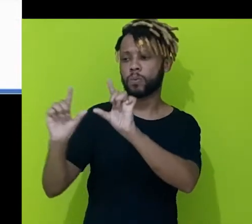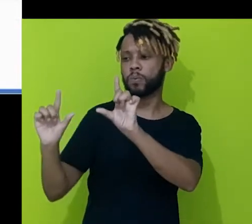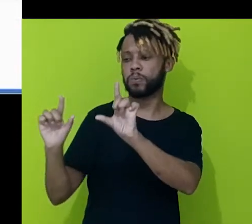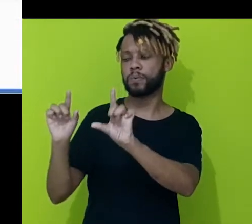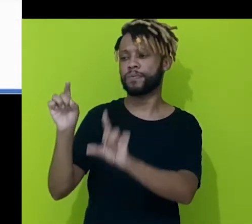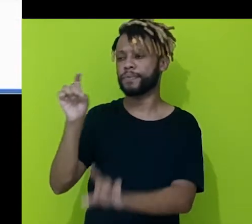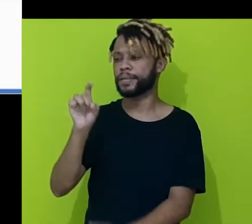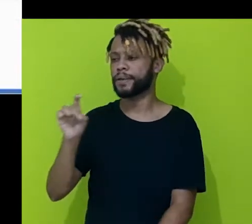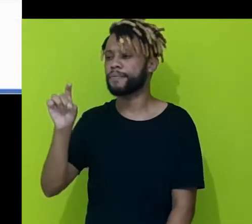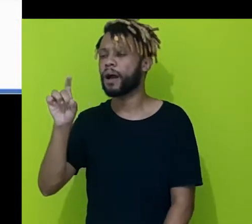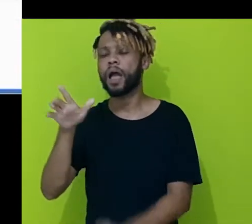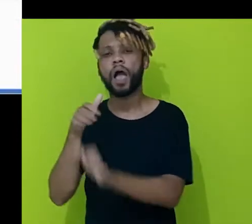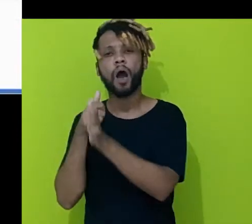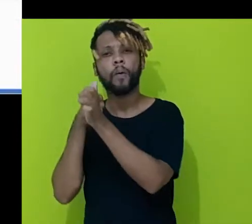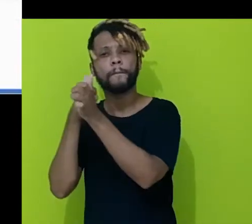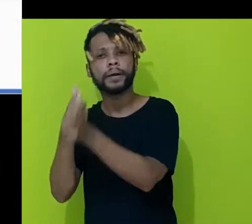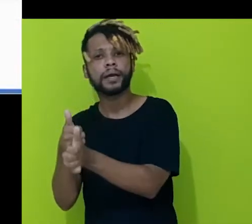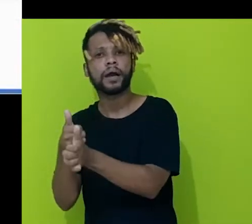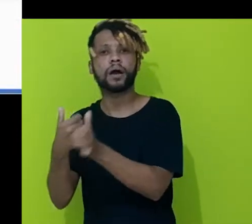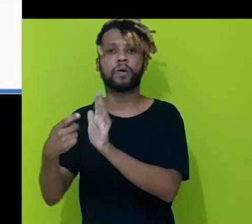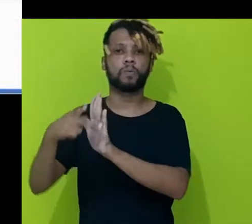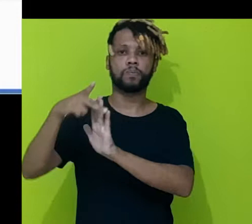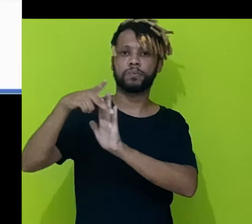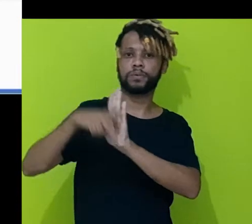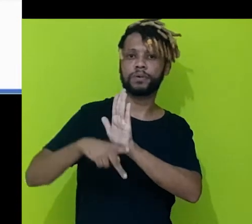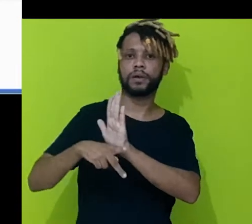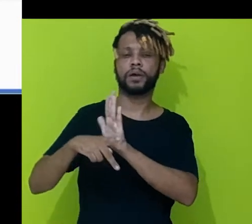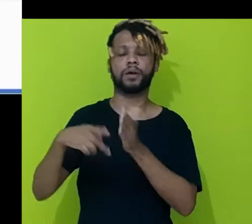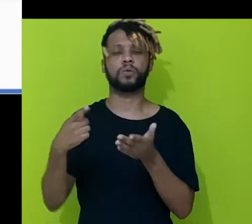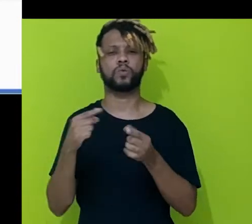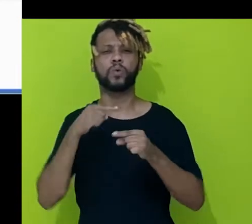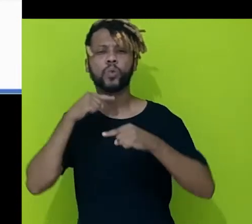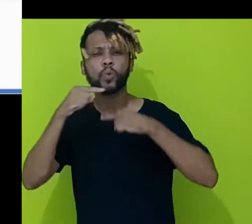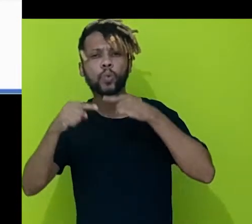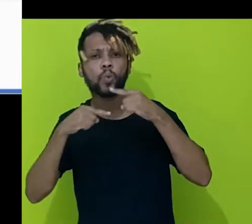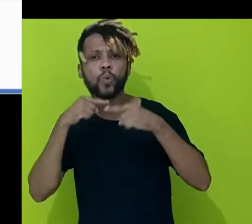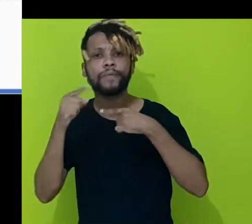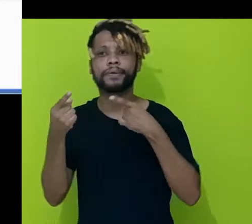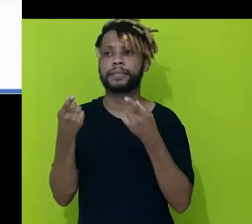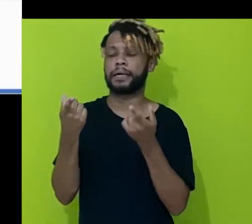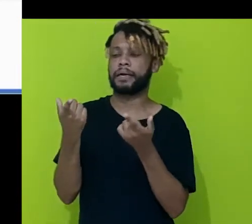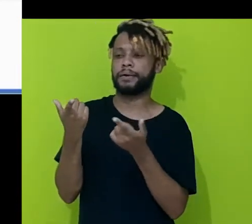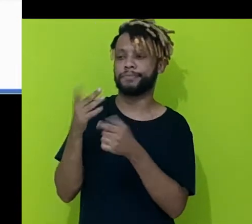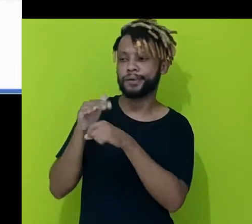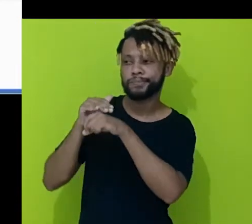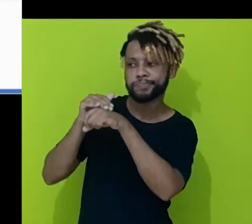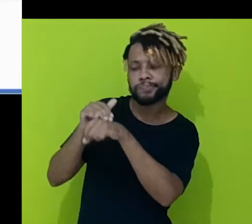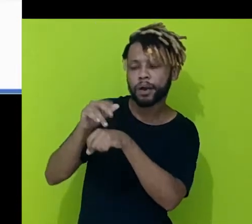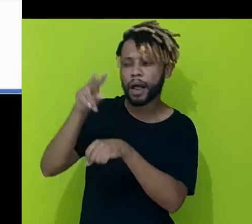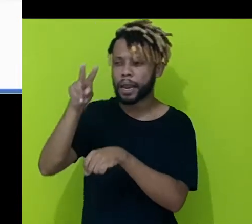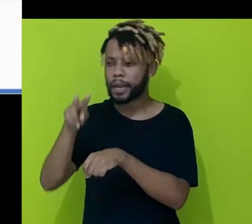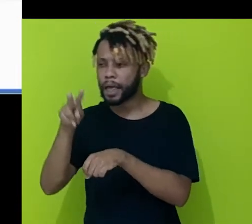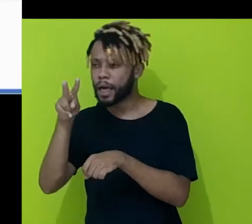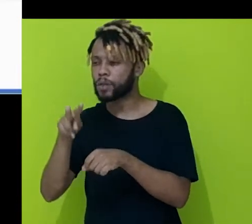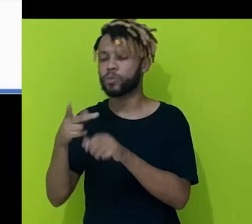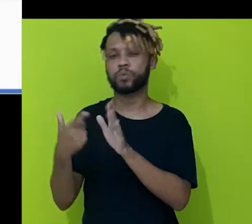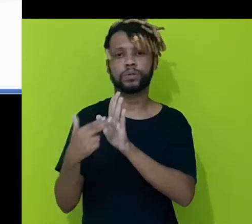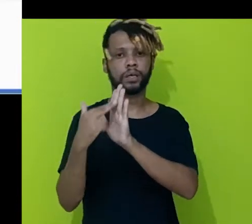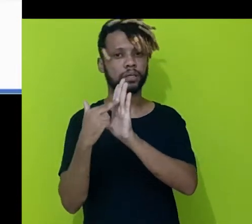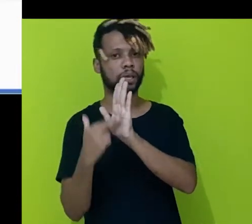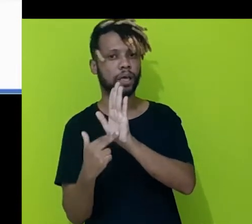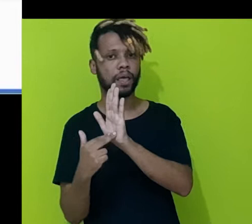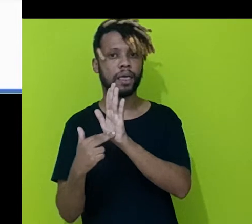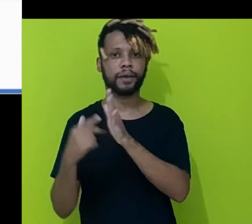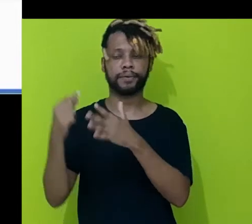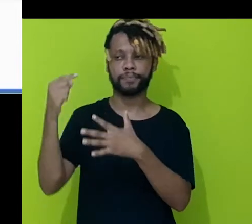o seu projeto, onde você vai tirar suas dúvidas, onde você vai ler as suas diligências, que são